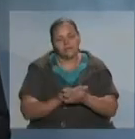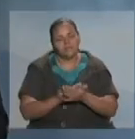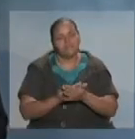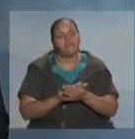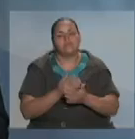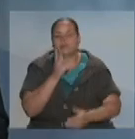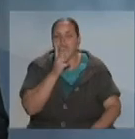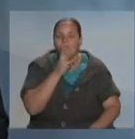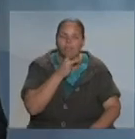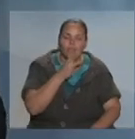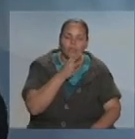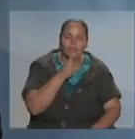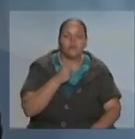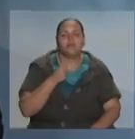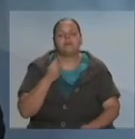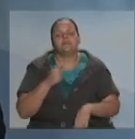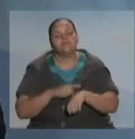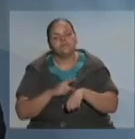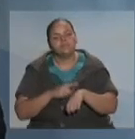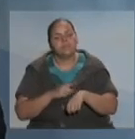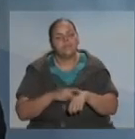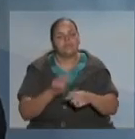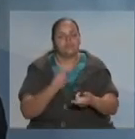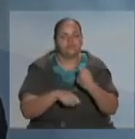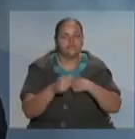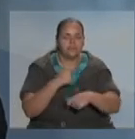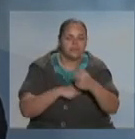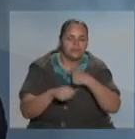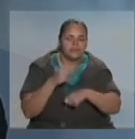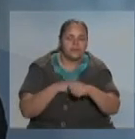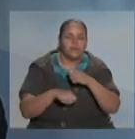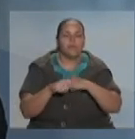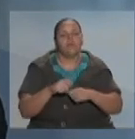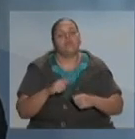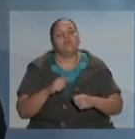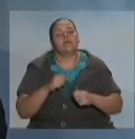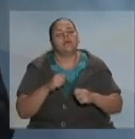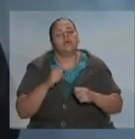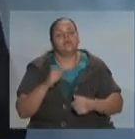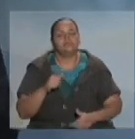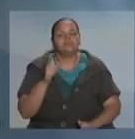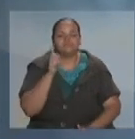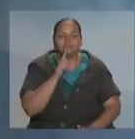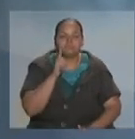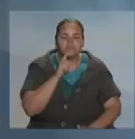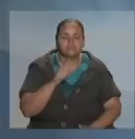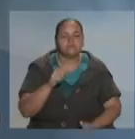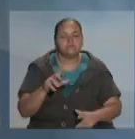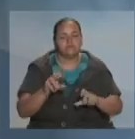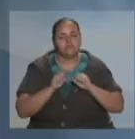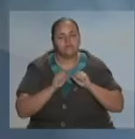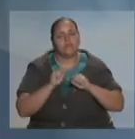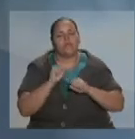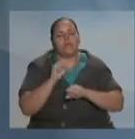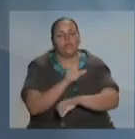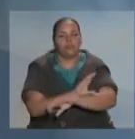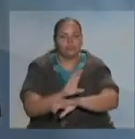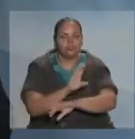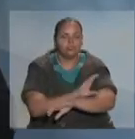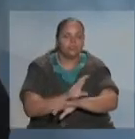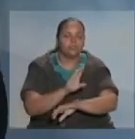Você acredita, Rafael, que demora muito tempo ainda para que a administração pública enraize essa